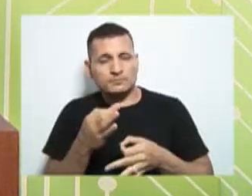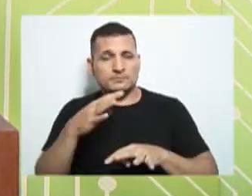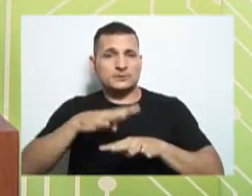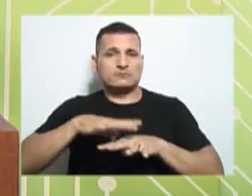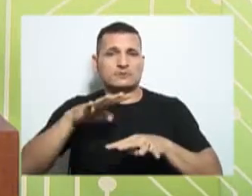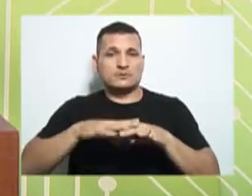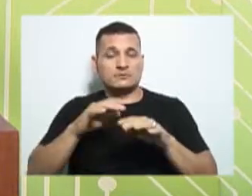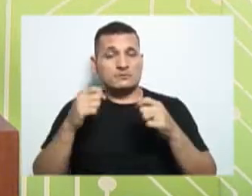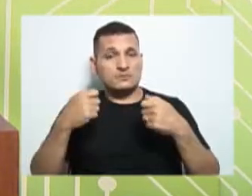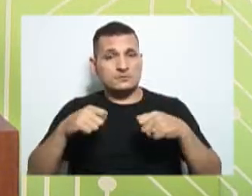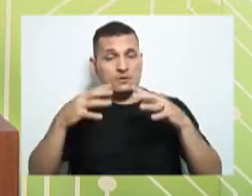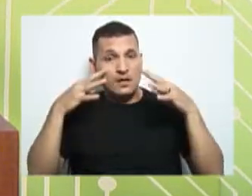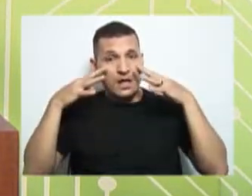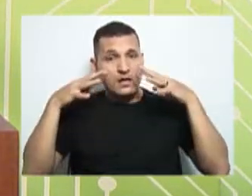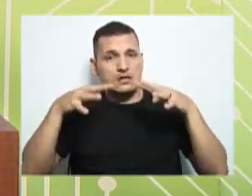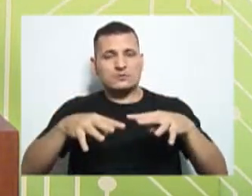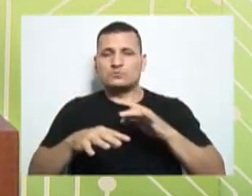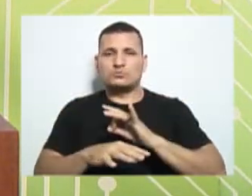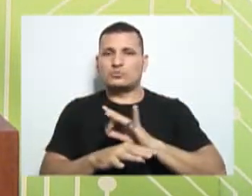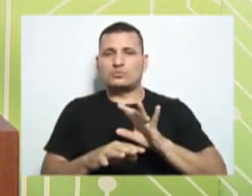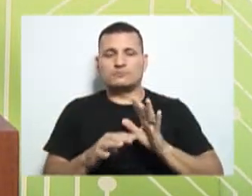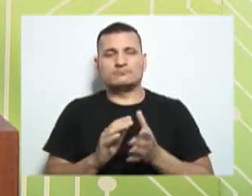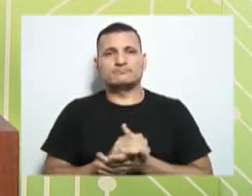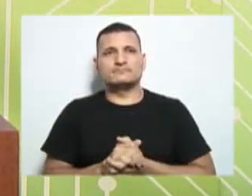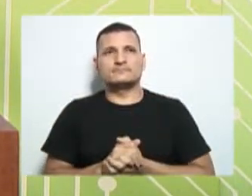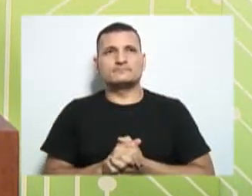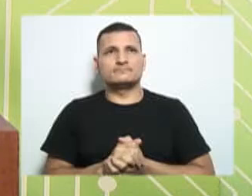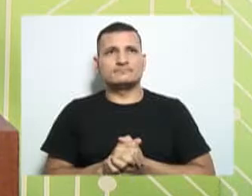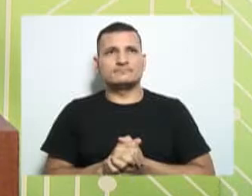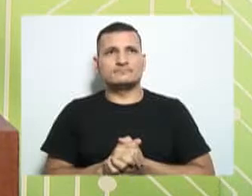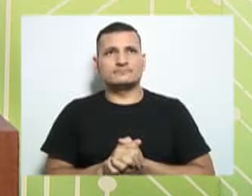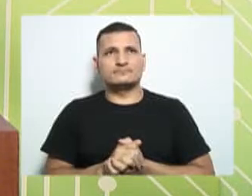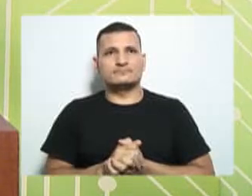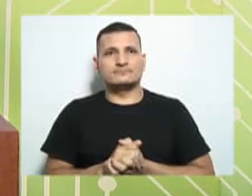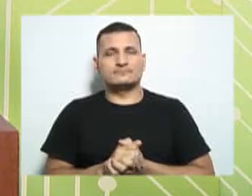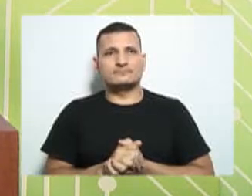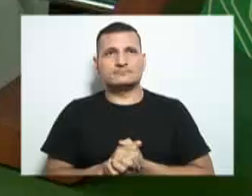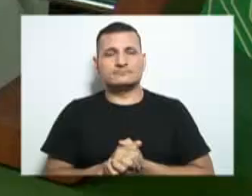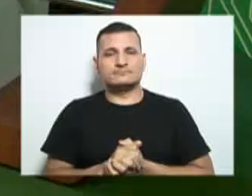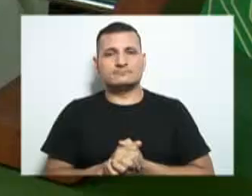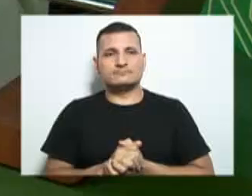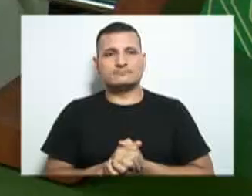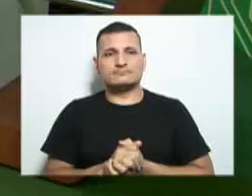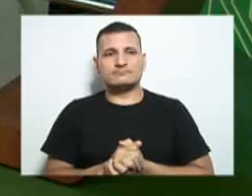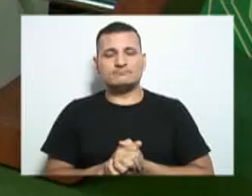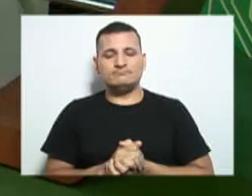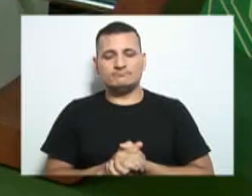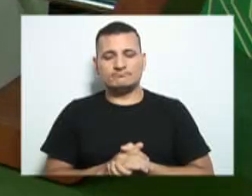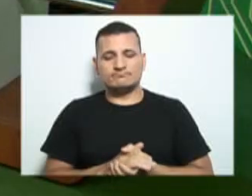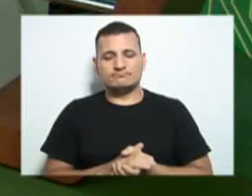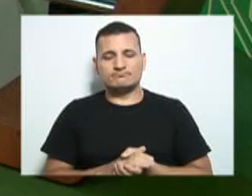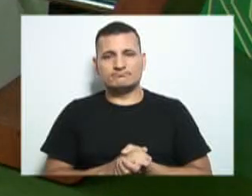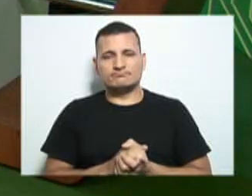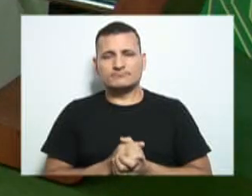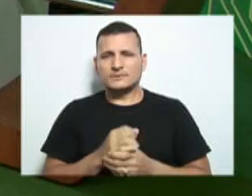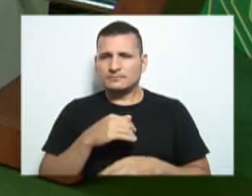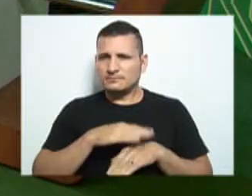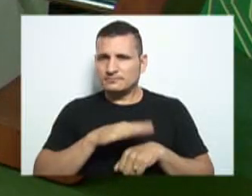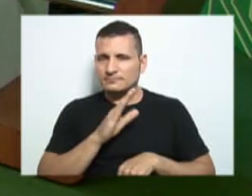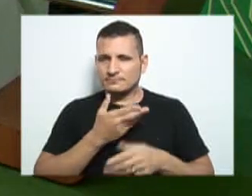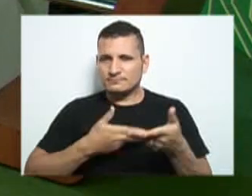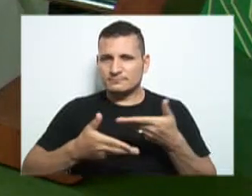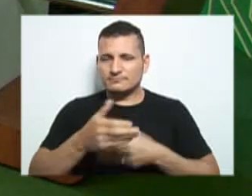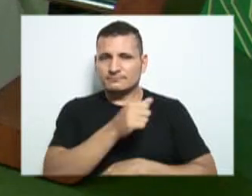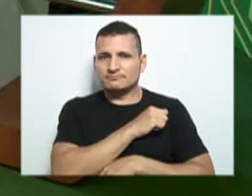ruim, principalmente na contabilidade. Mais alguma participação, professora Fernanda? Não, no momento não, só